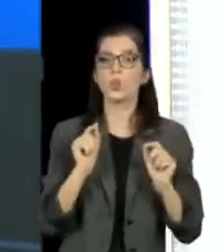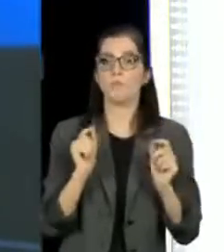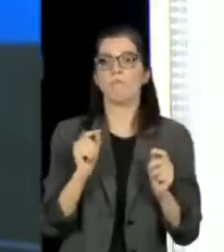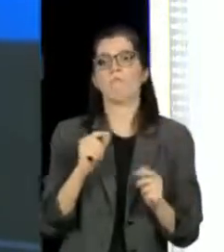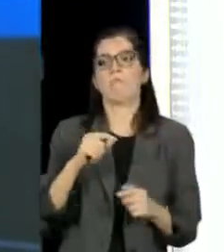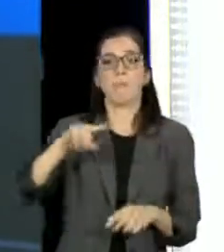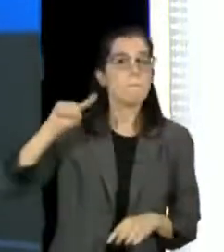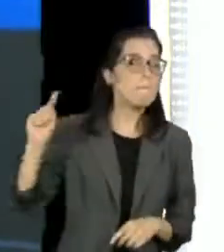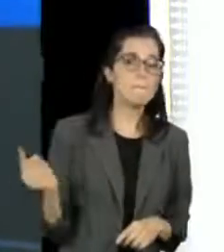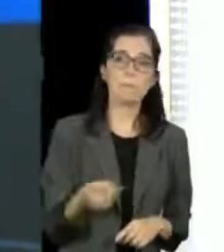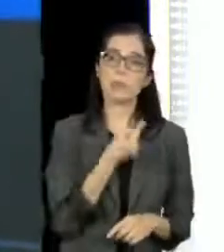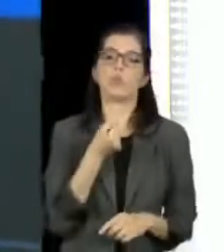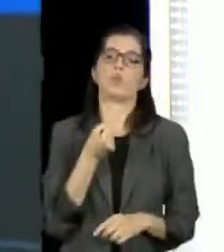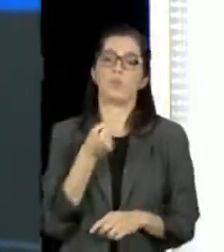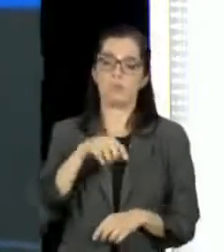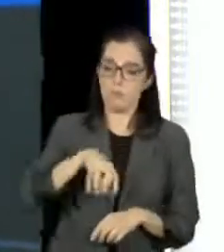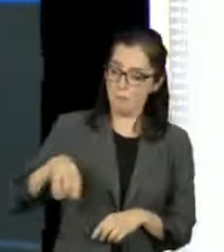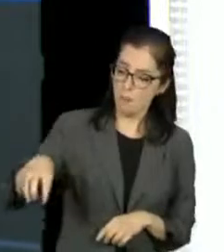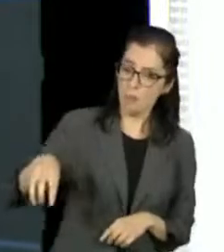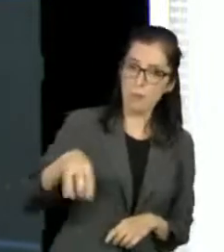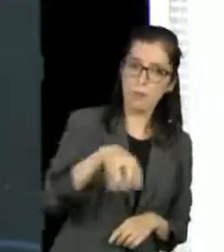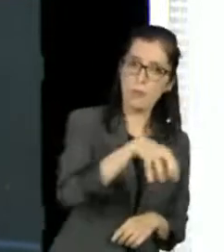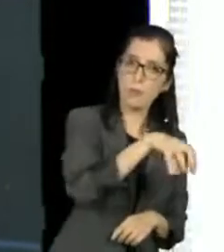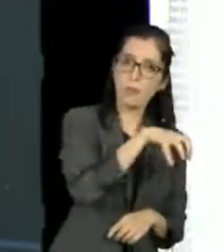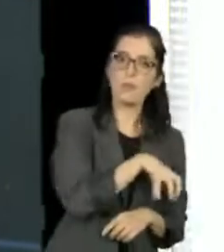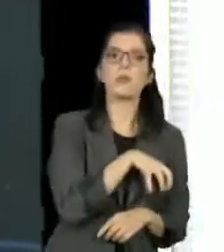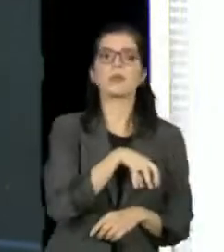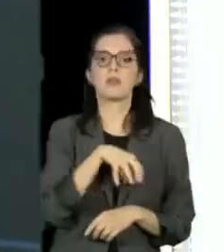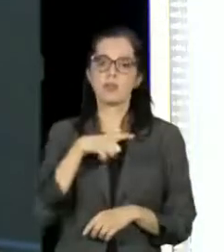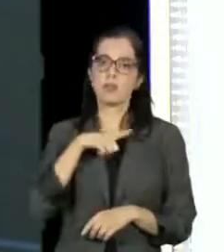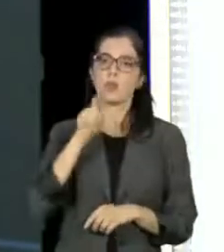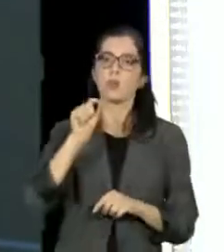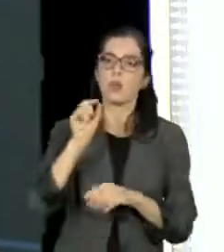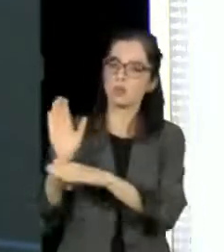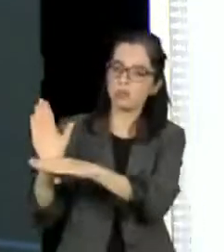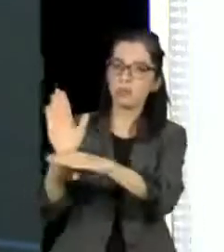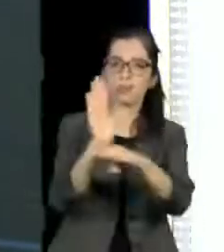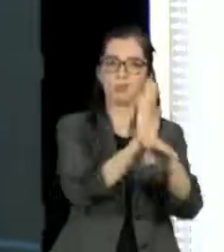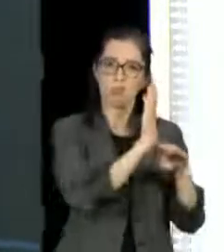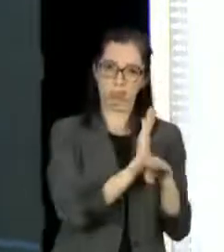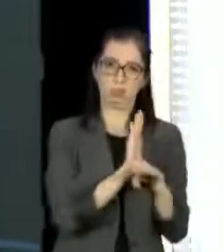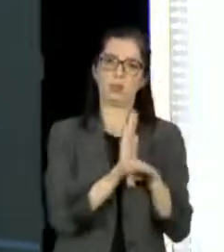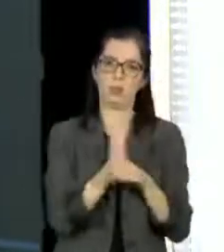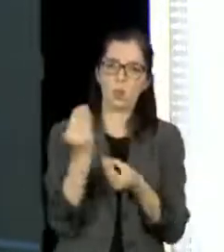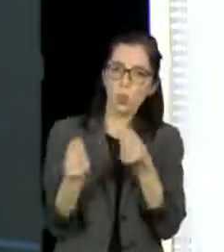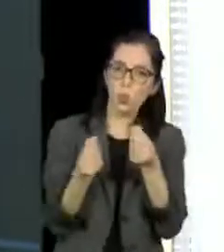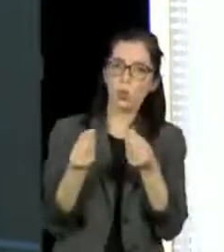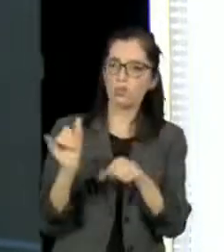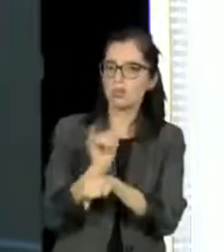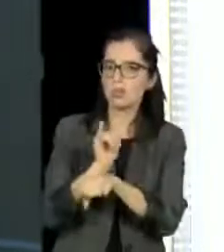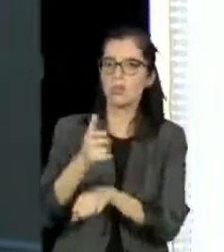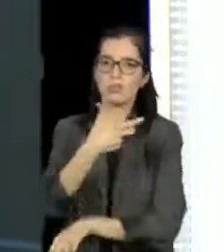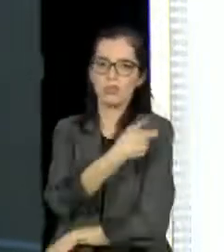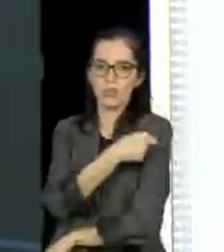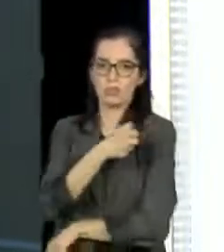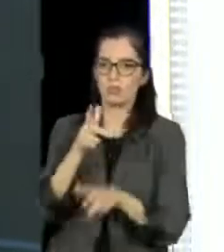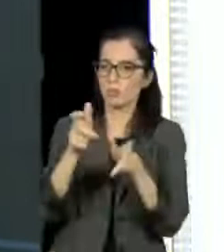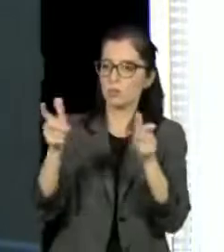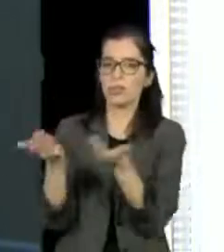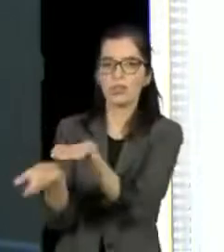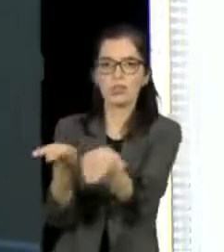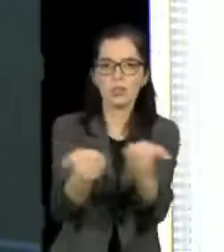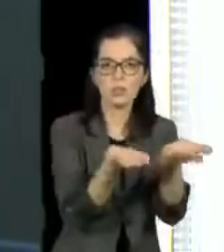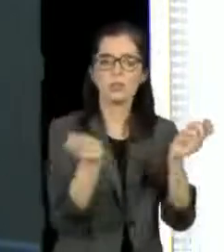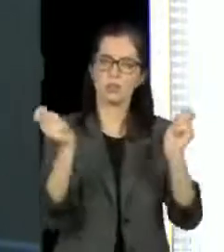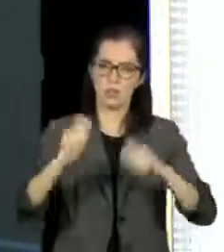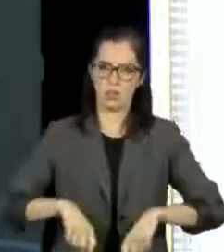pontos espalhados pela cidade a nossa rede básica para poder ajudar e colaborar na imunização tenho certeza